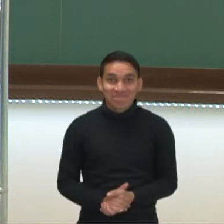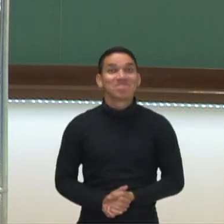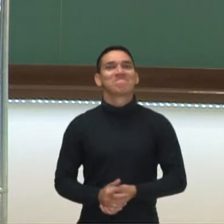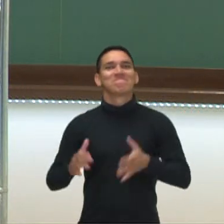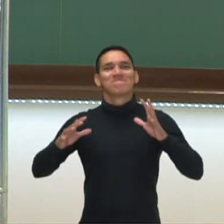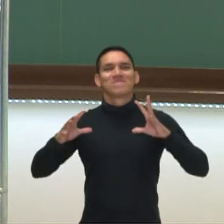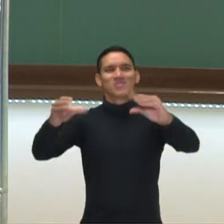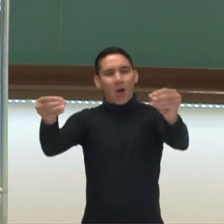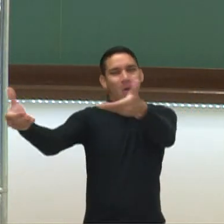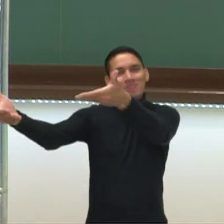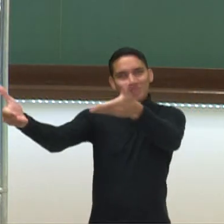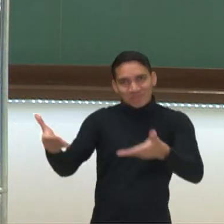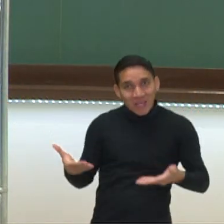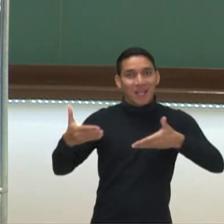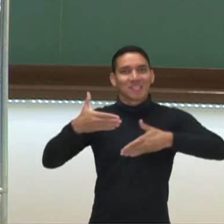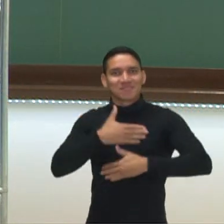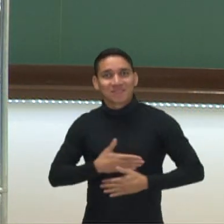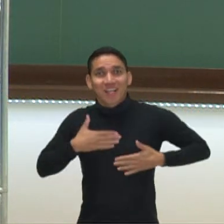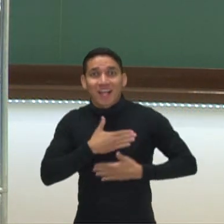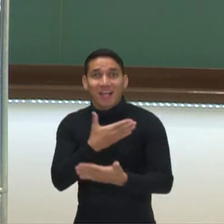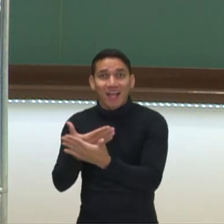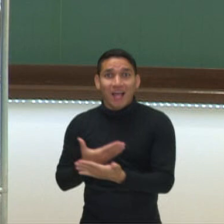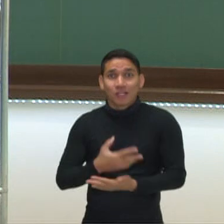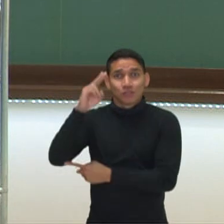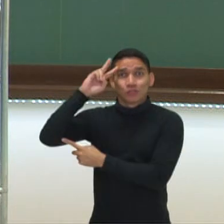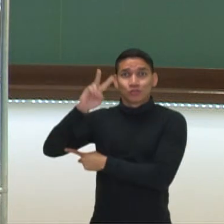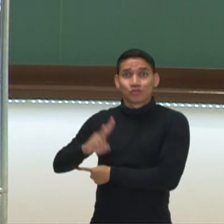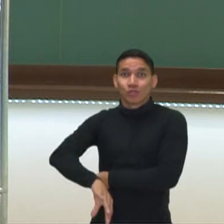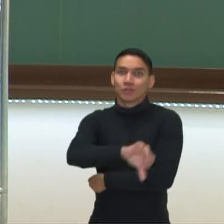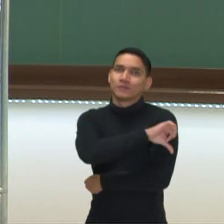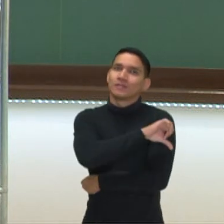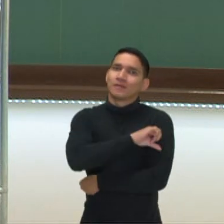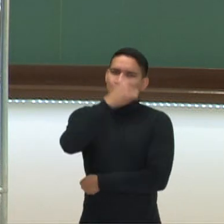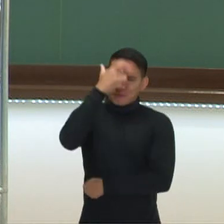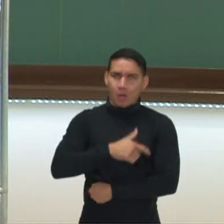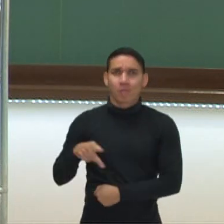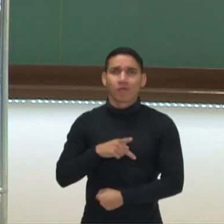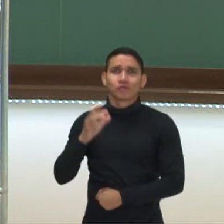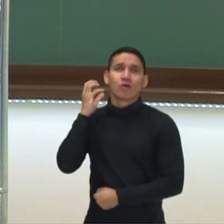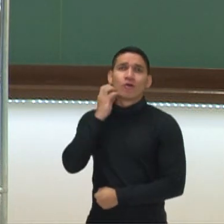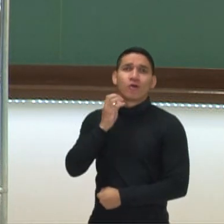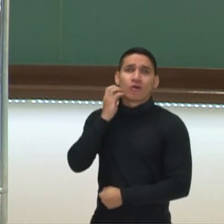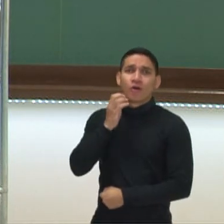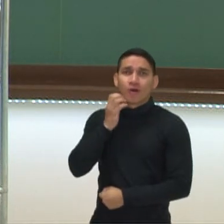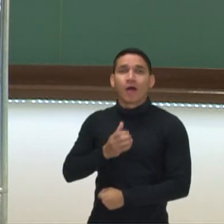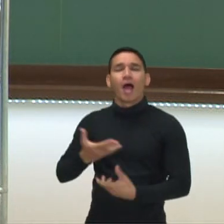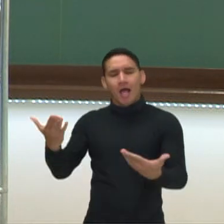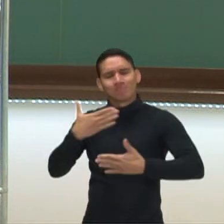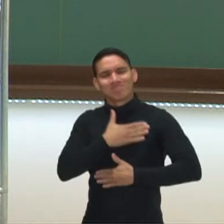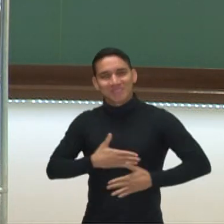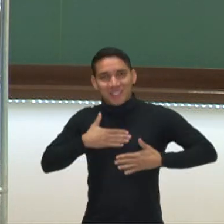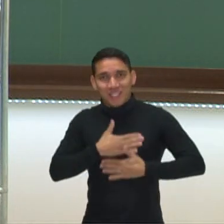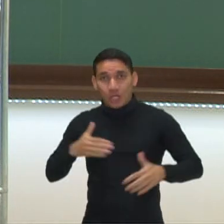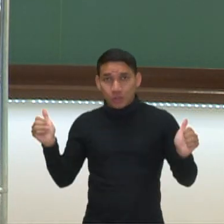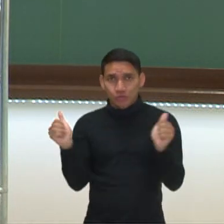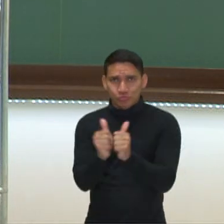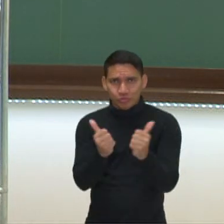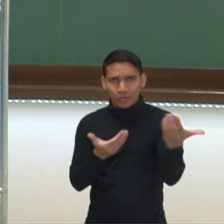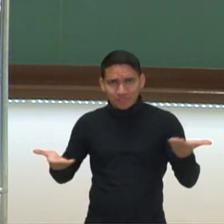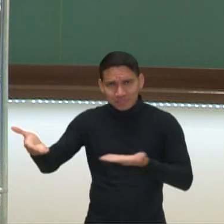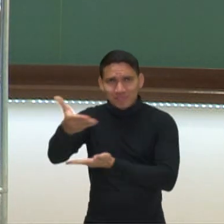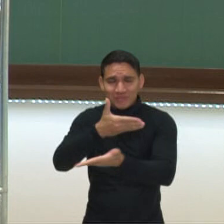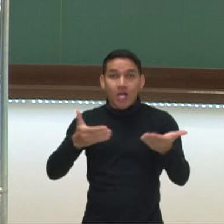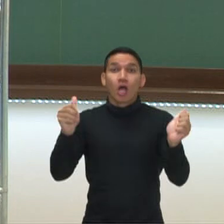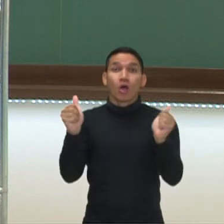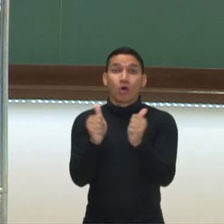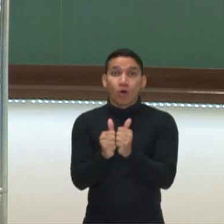Povo! Bem-vindos à nossa aula de História do Nono Ano. Eu sou o professor Marlon. É um prazer estarmos juntos e